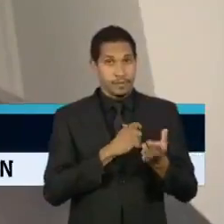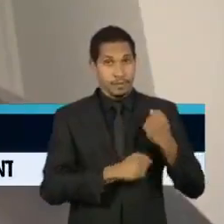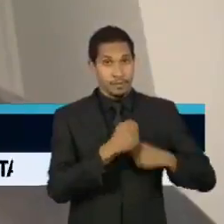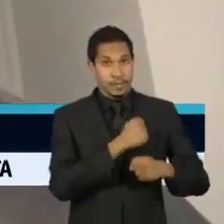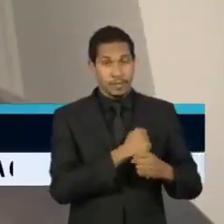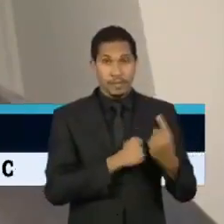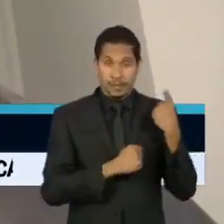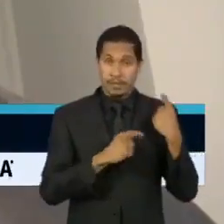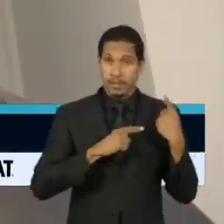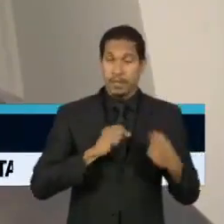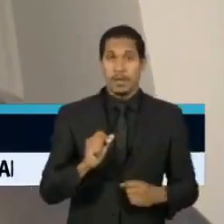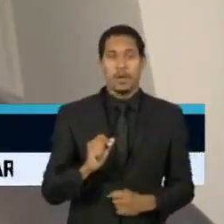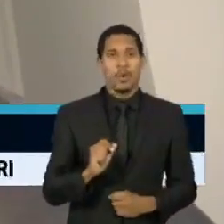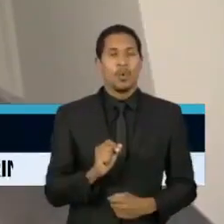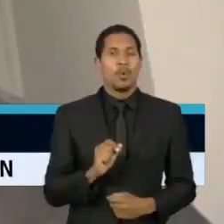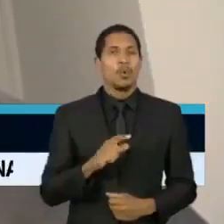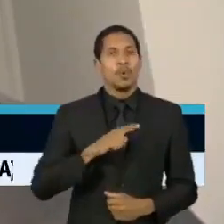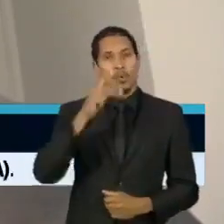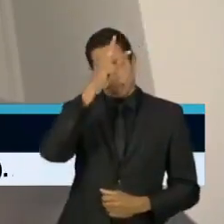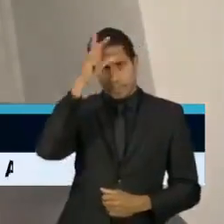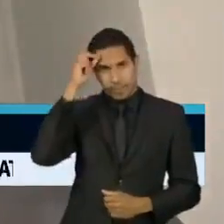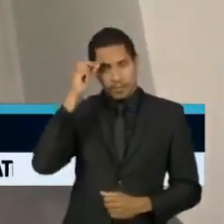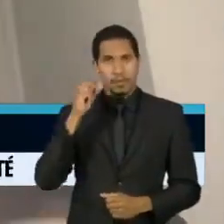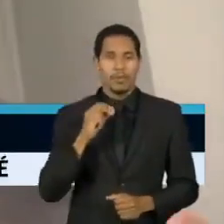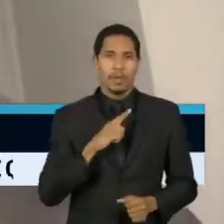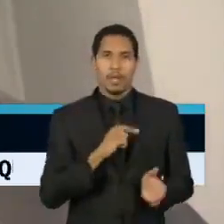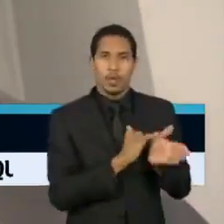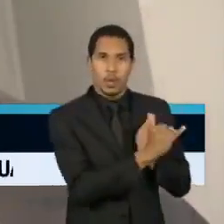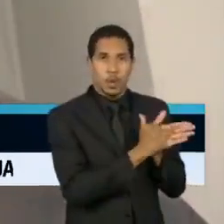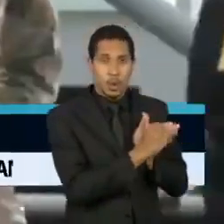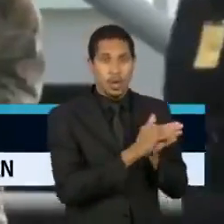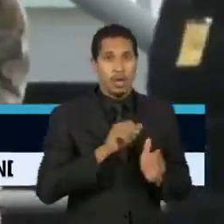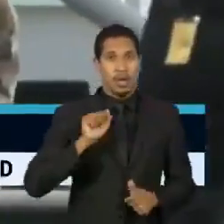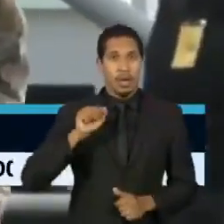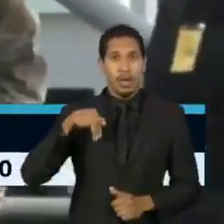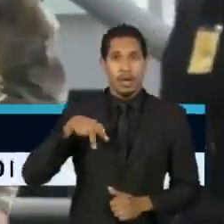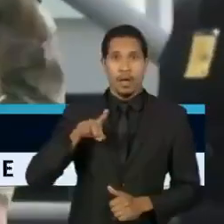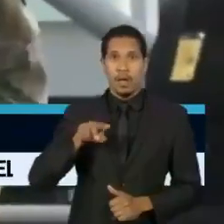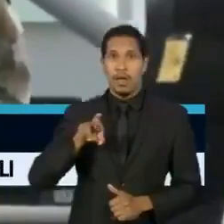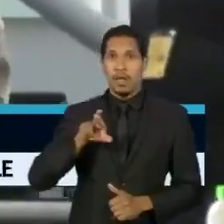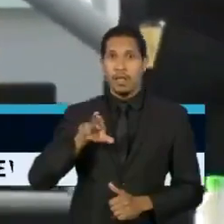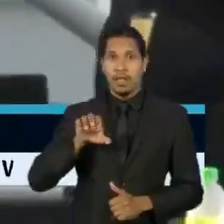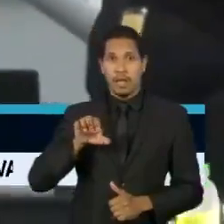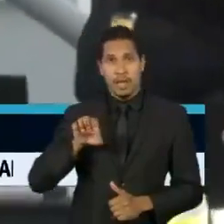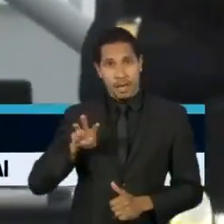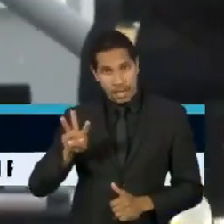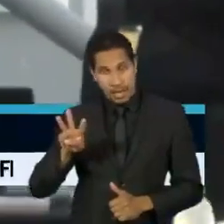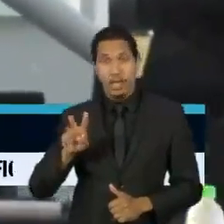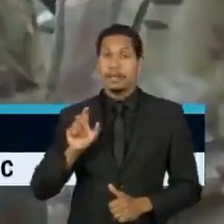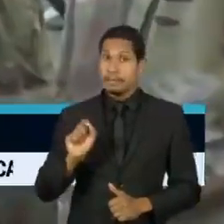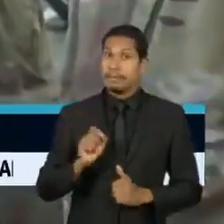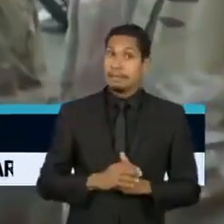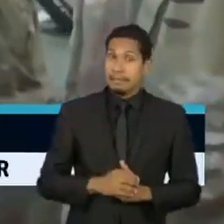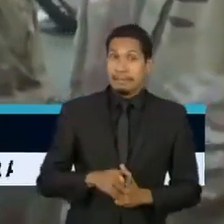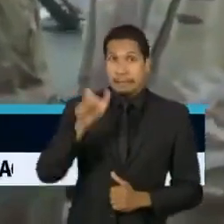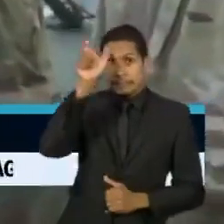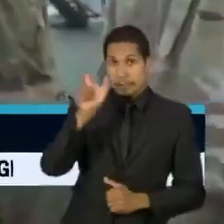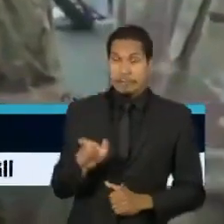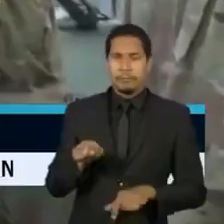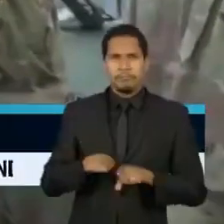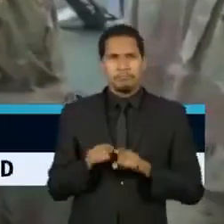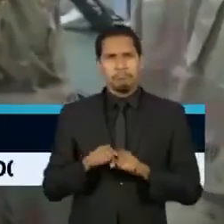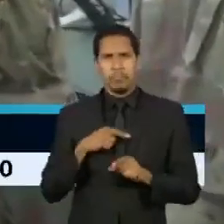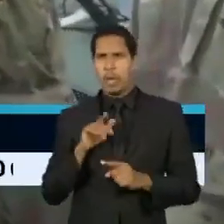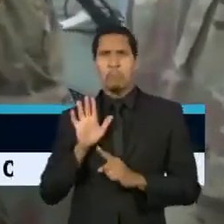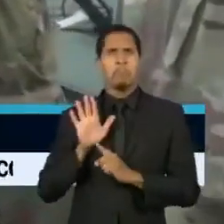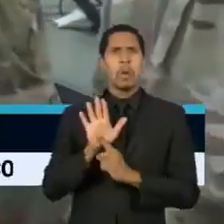democrata Andrew Cuomo, chegou a ser tratado como um Churchill americano, por seu papel até heróico no combate a